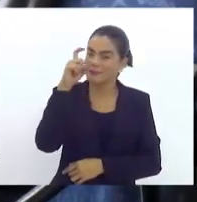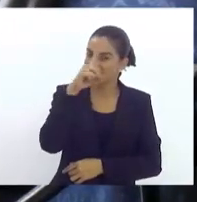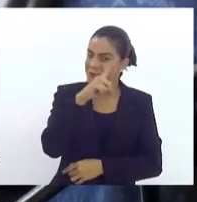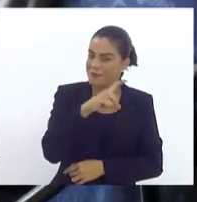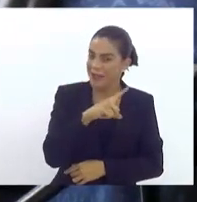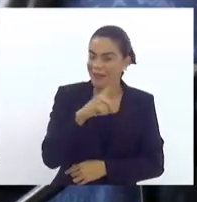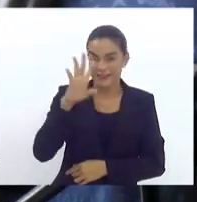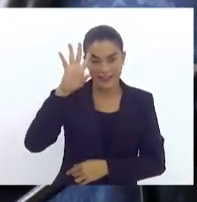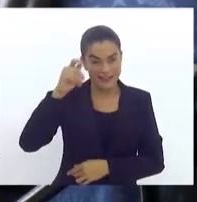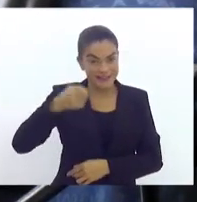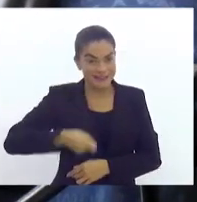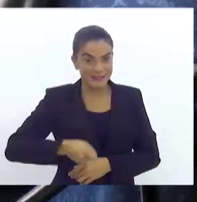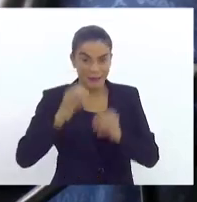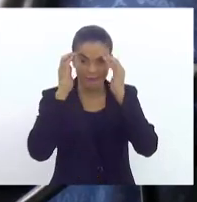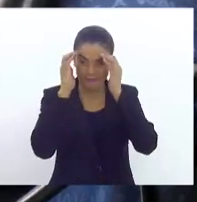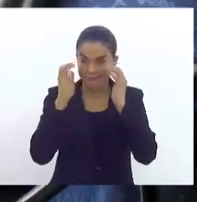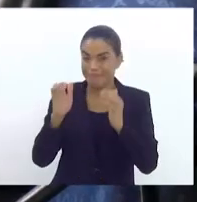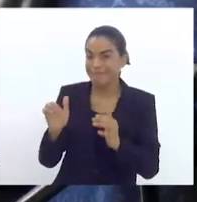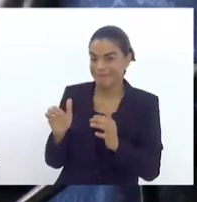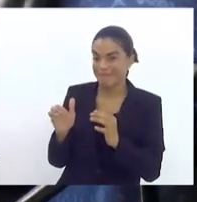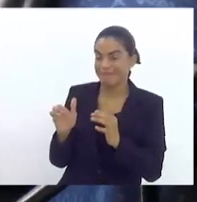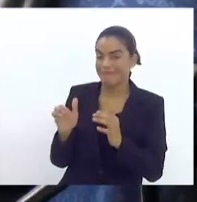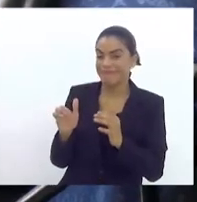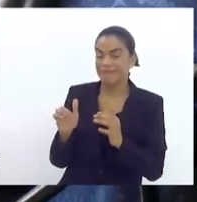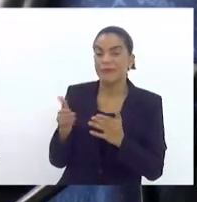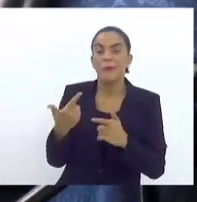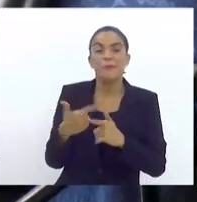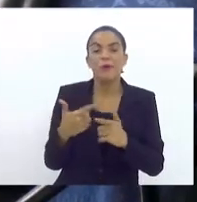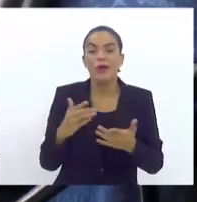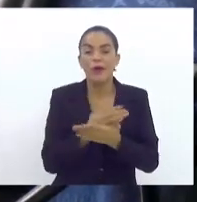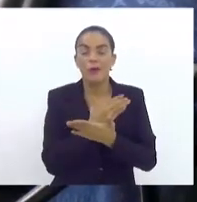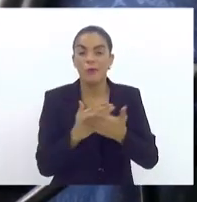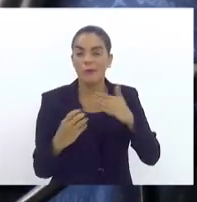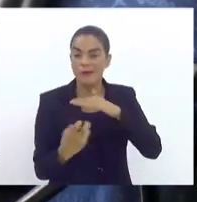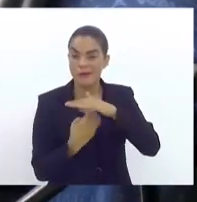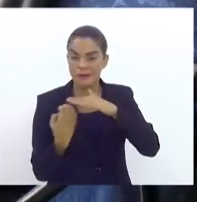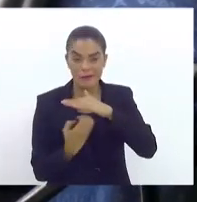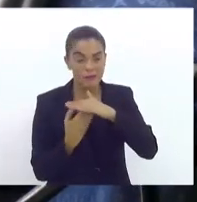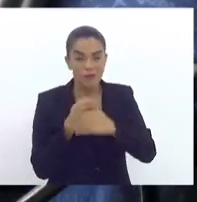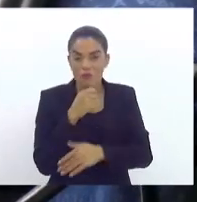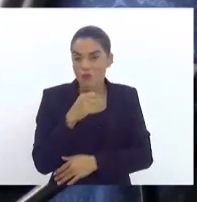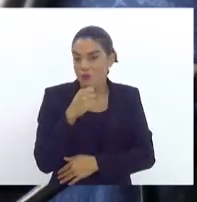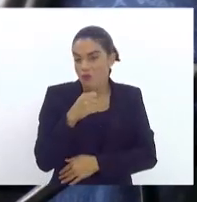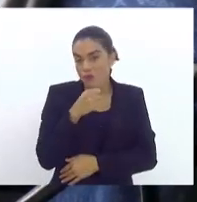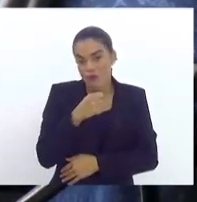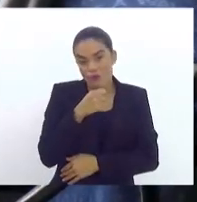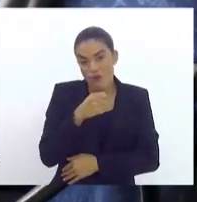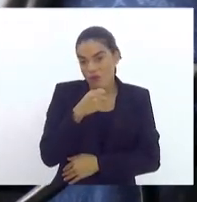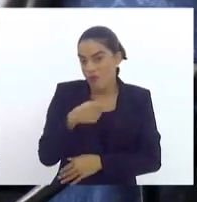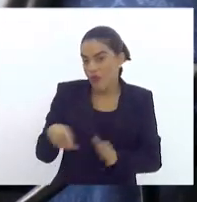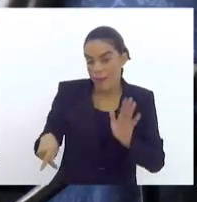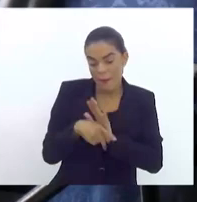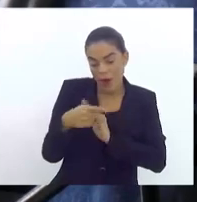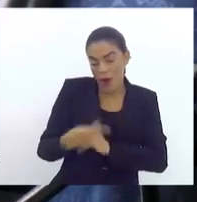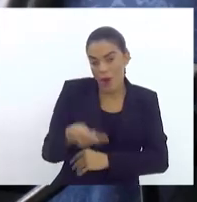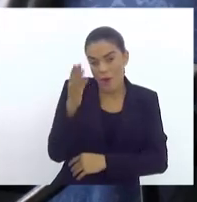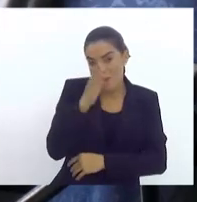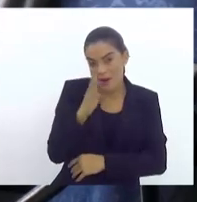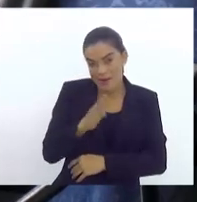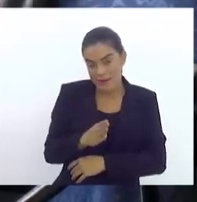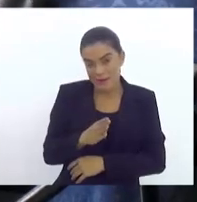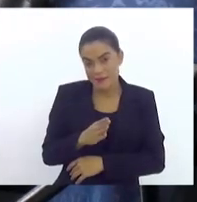grande dessa decisão ser cumprida porque algumas empresas não estão sequer lotadas aqui no Brasil então a gente